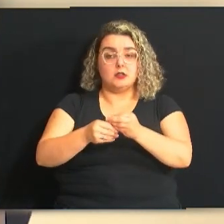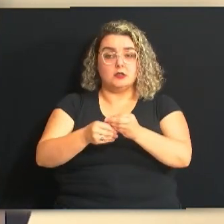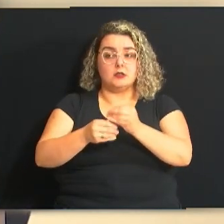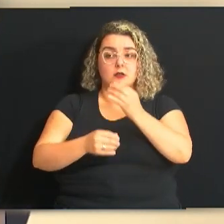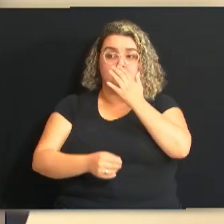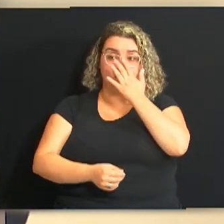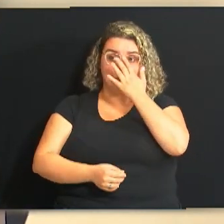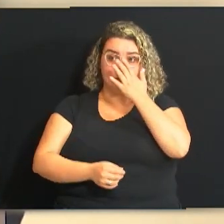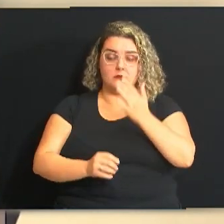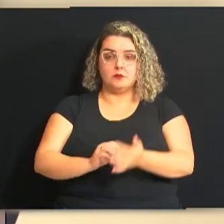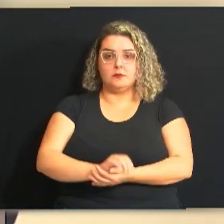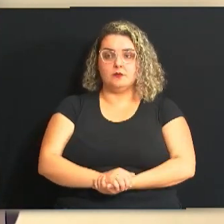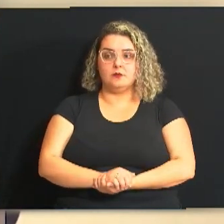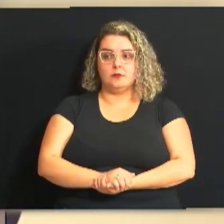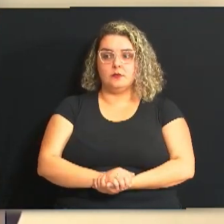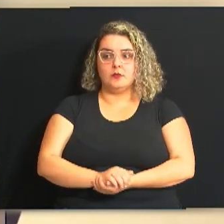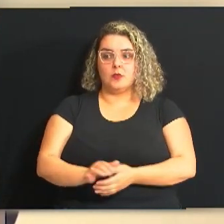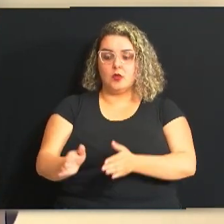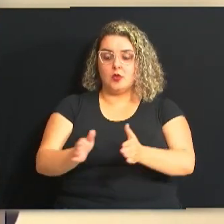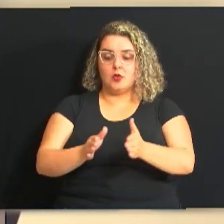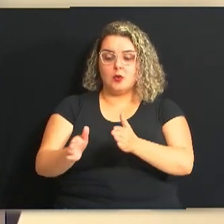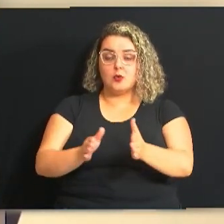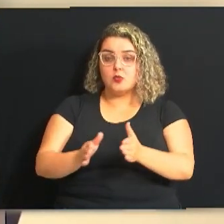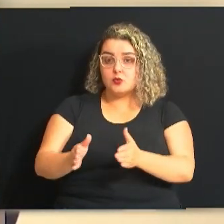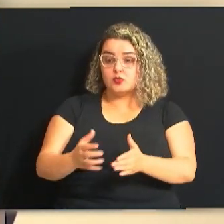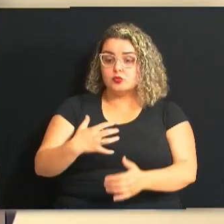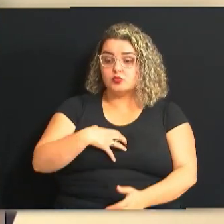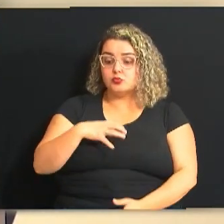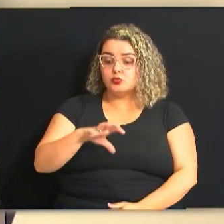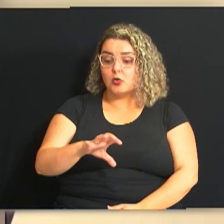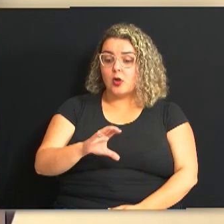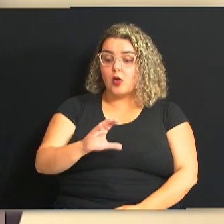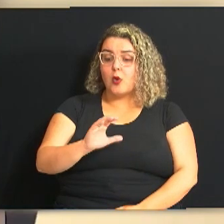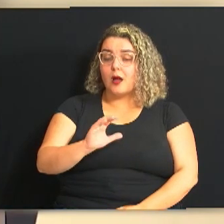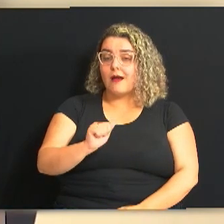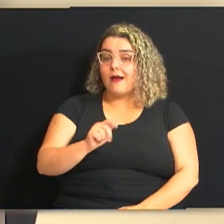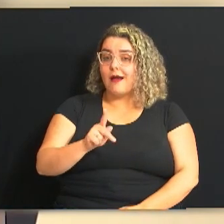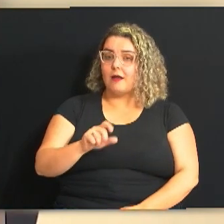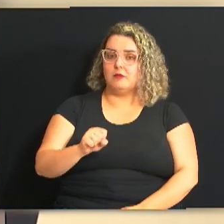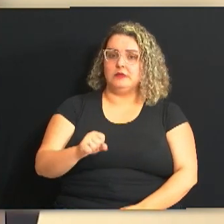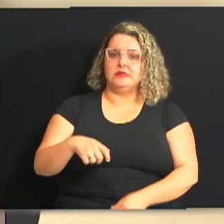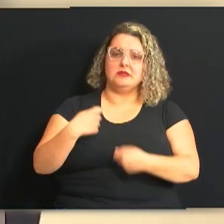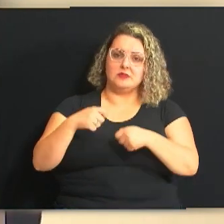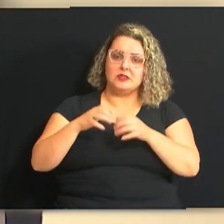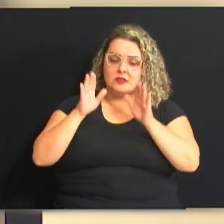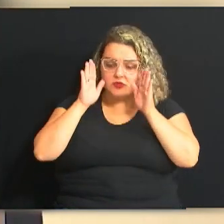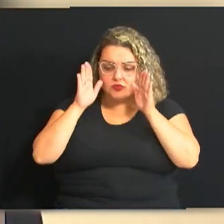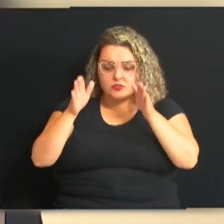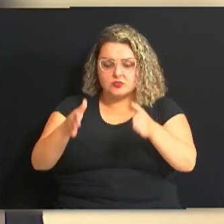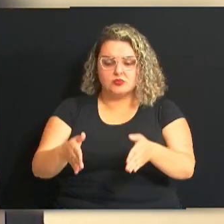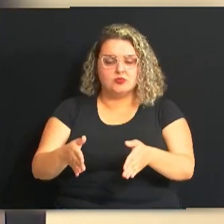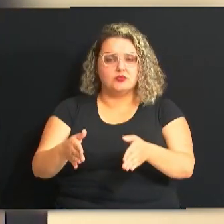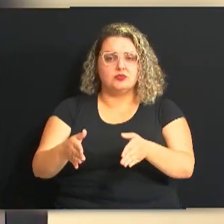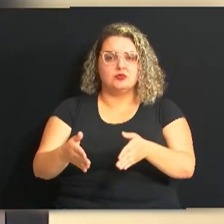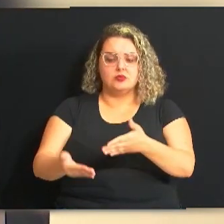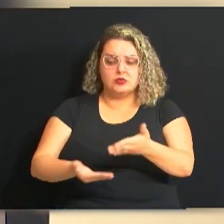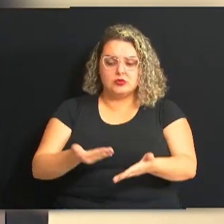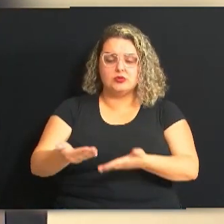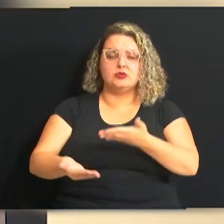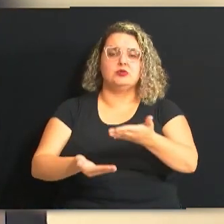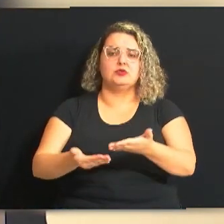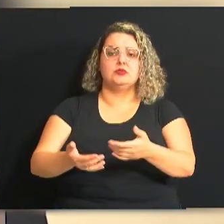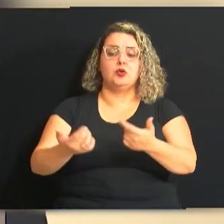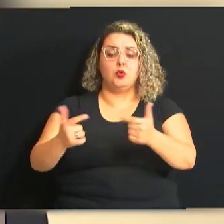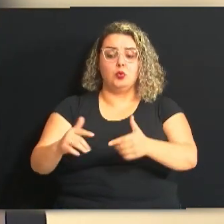o estado que se encontram os CAPs. Os CAPs precisam de uma atenção maior. Ser um espaço de acolhida